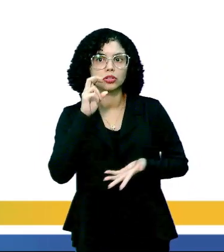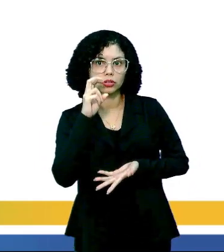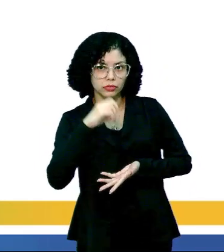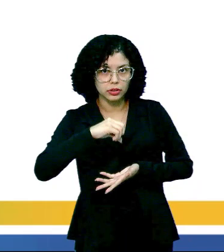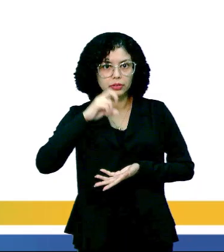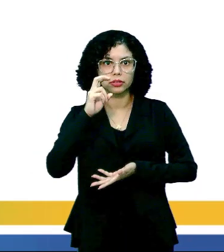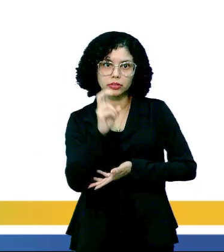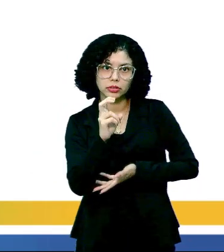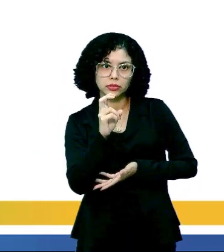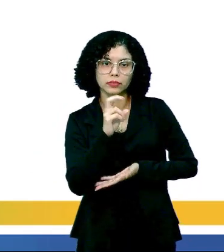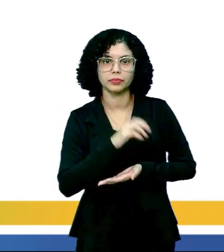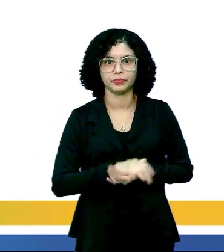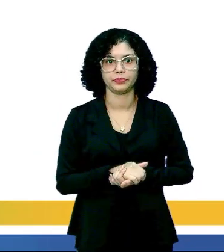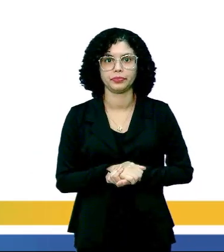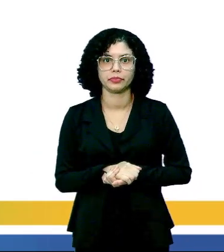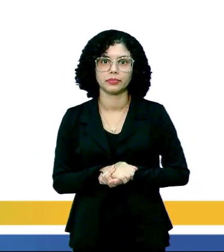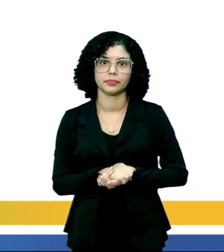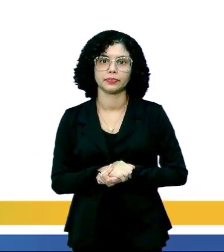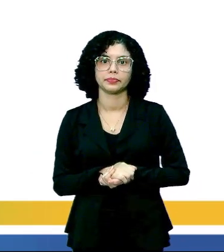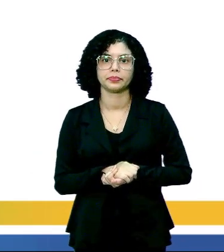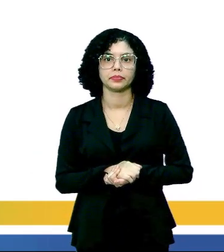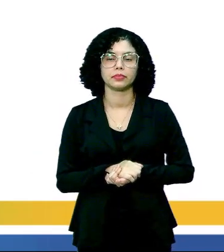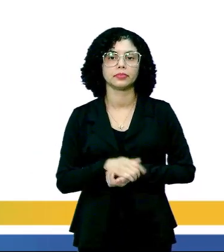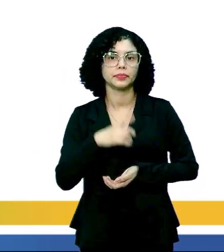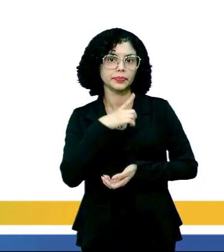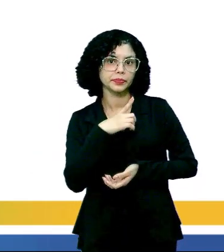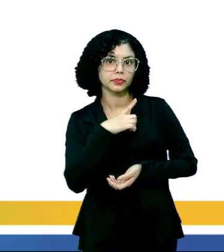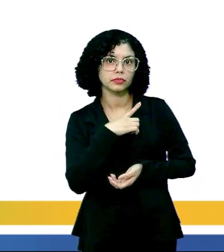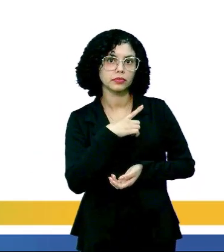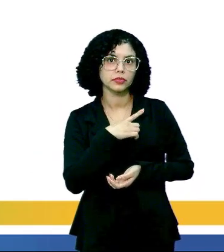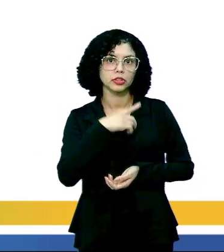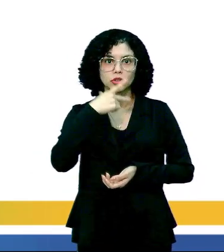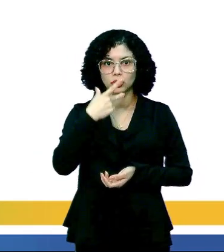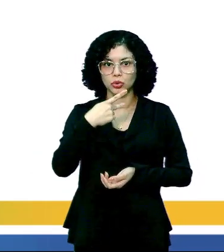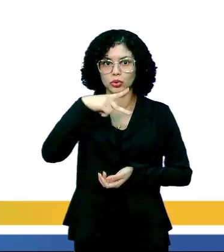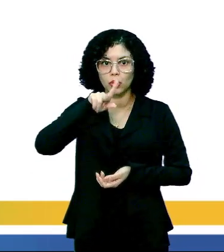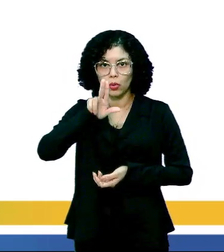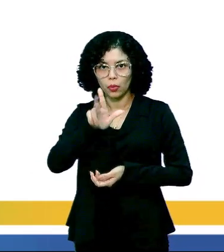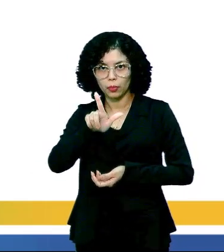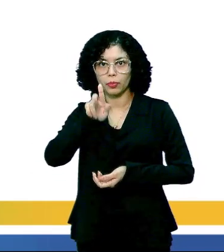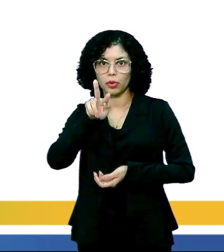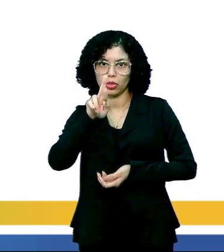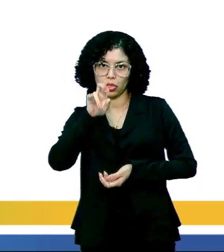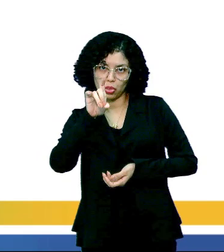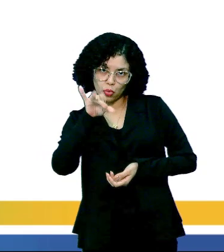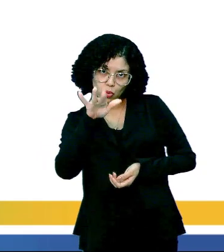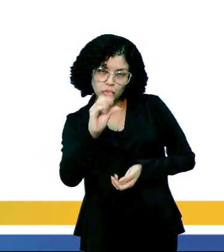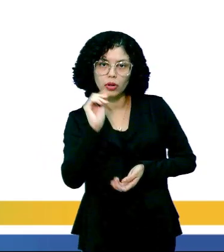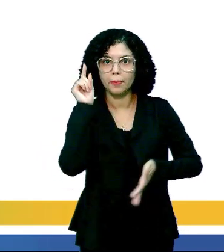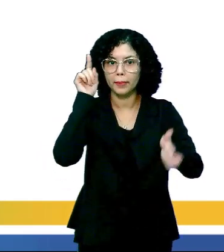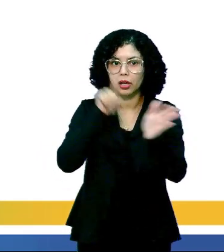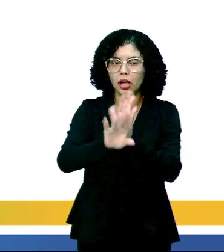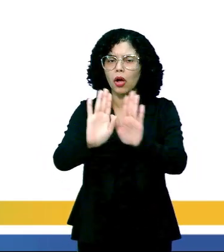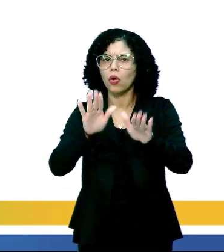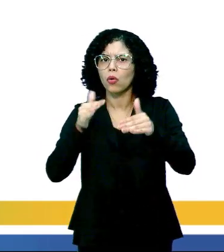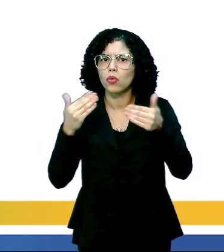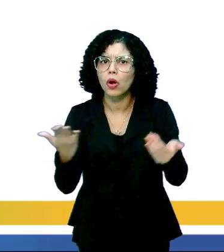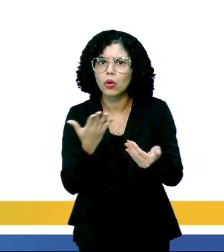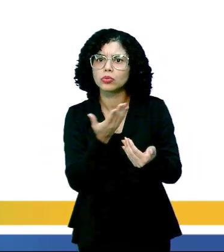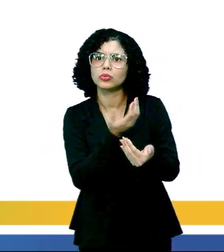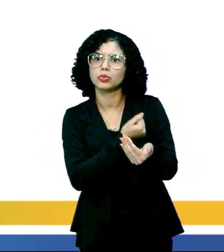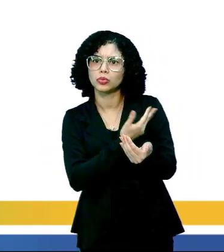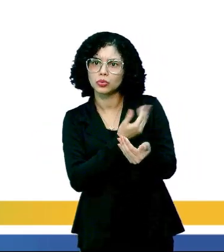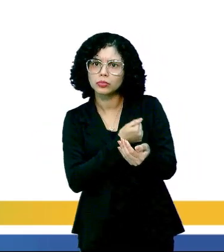é 95. E esse elemento ele veio do plutônio. Então ele pergunta, qual é o